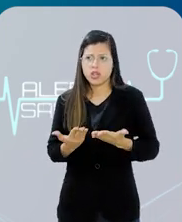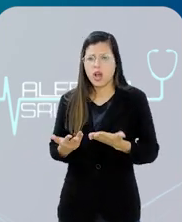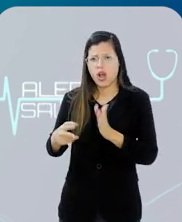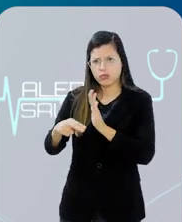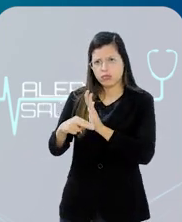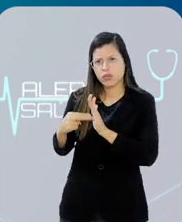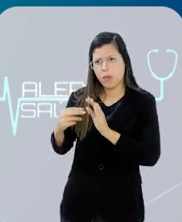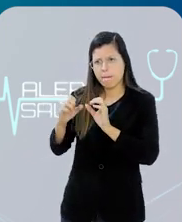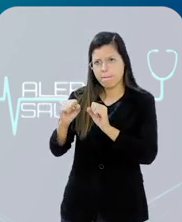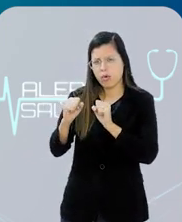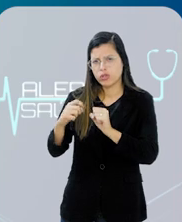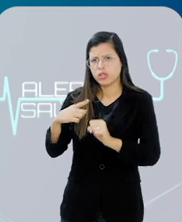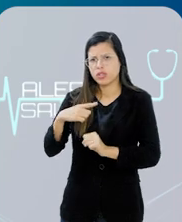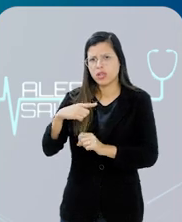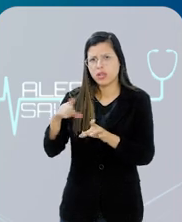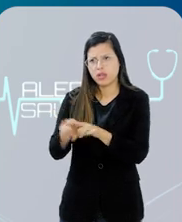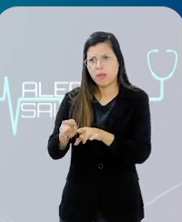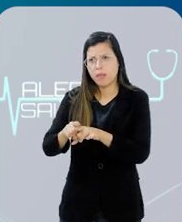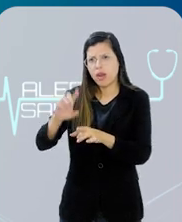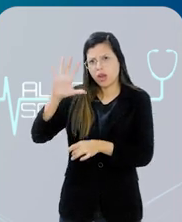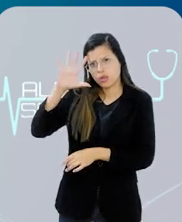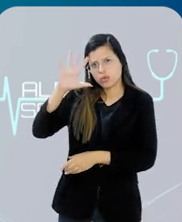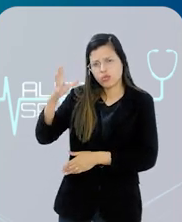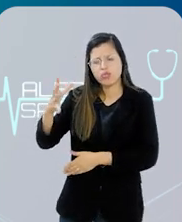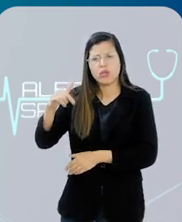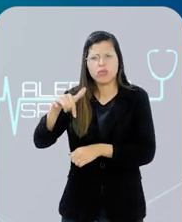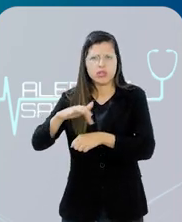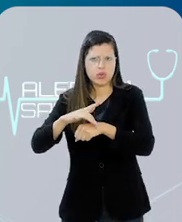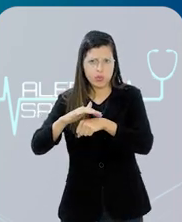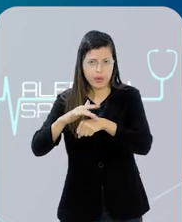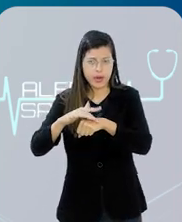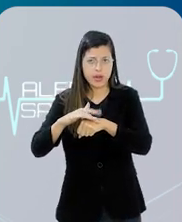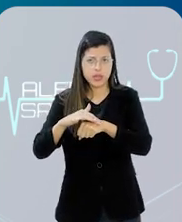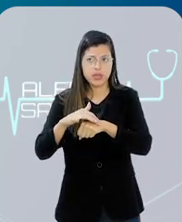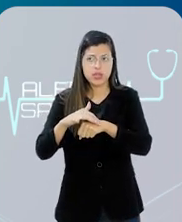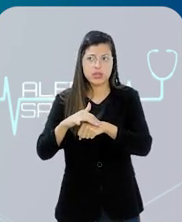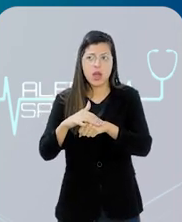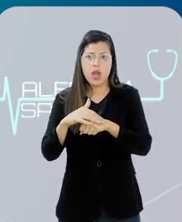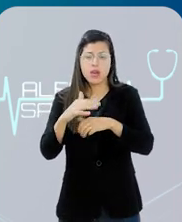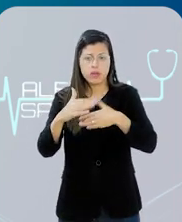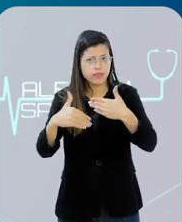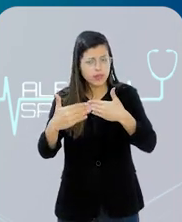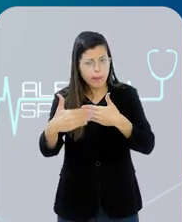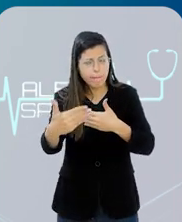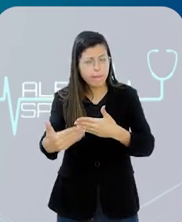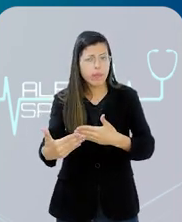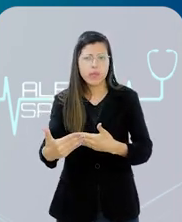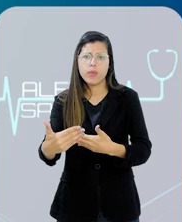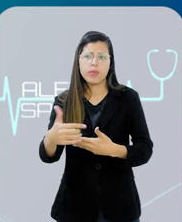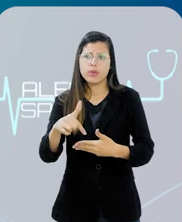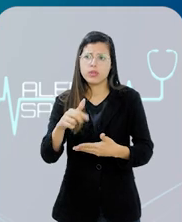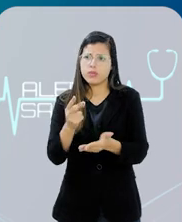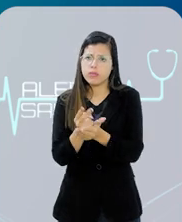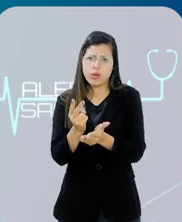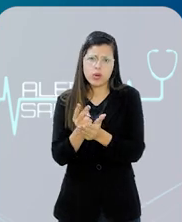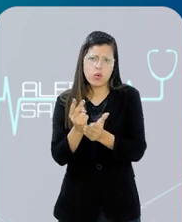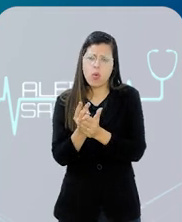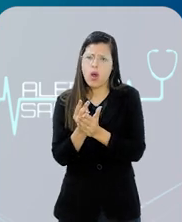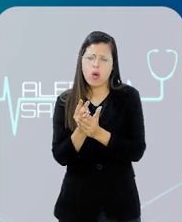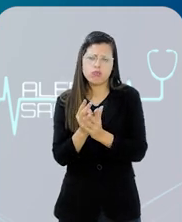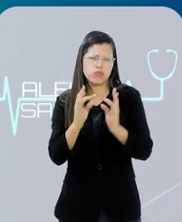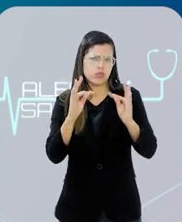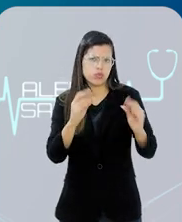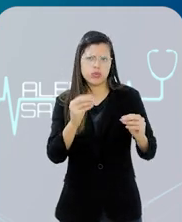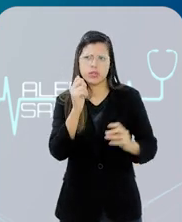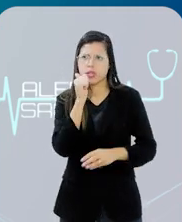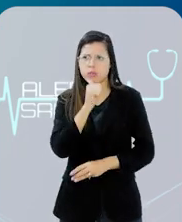pode abarcar também a resolução dessa patologia. E a sequência depois é a sequência mantida para todas as